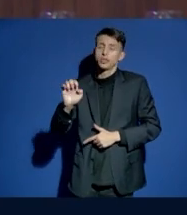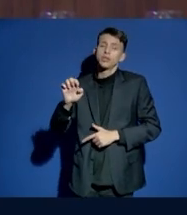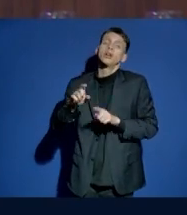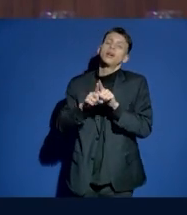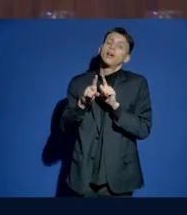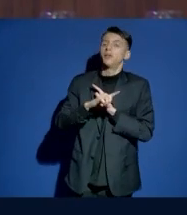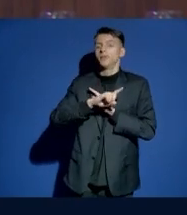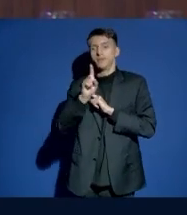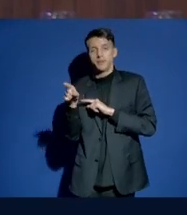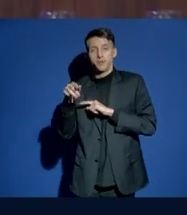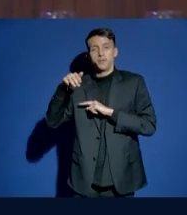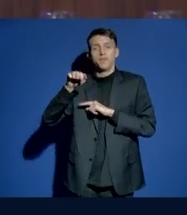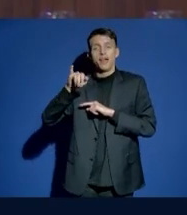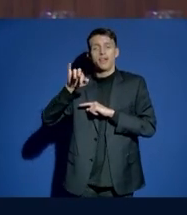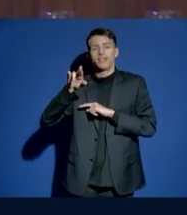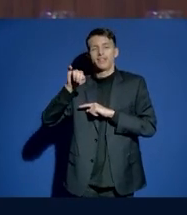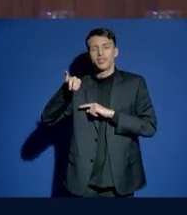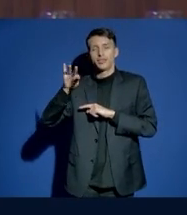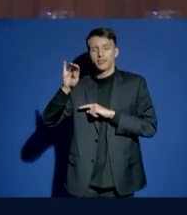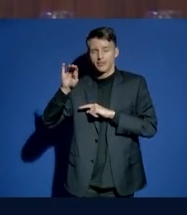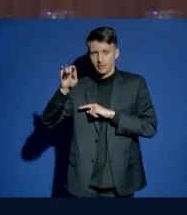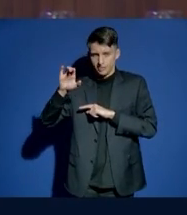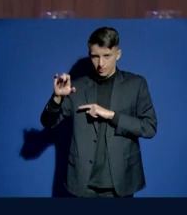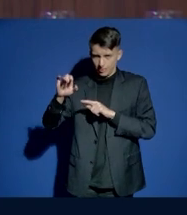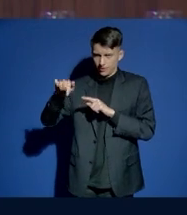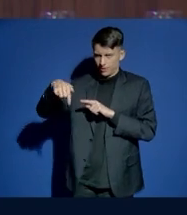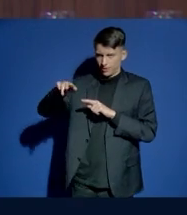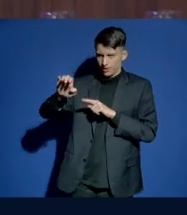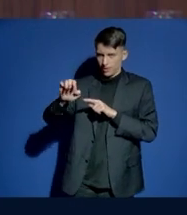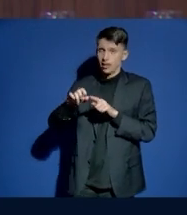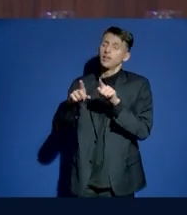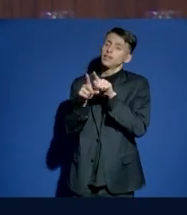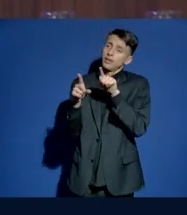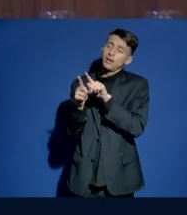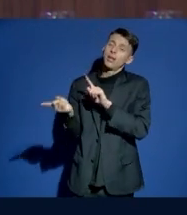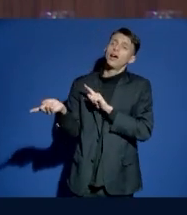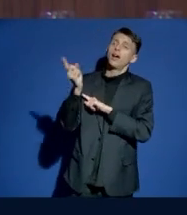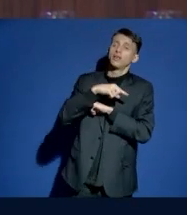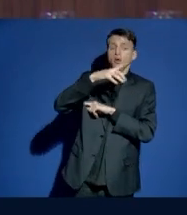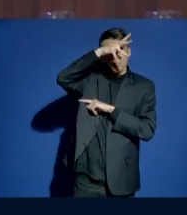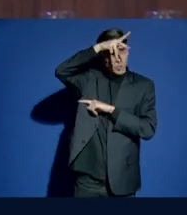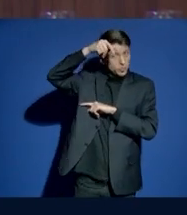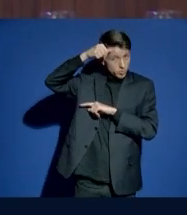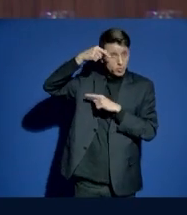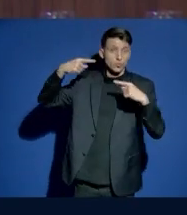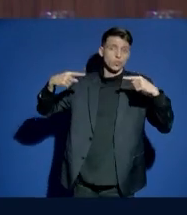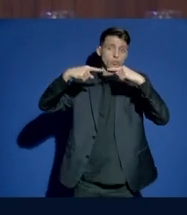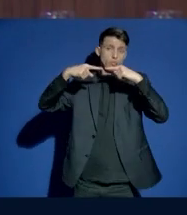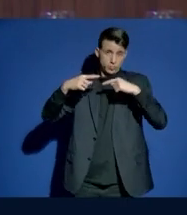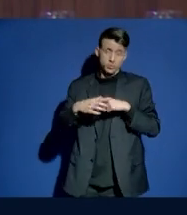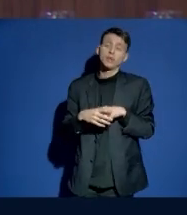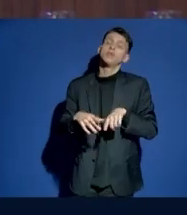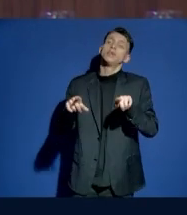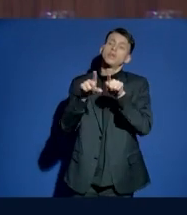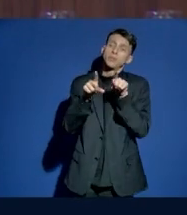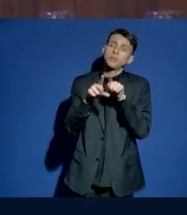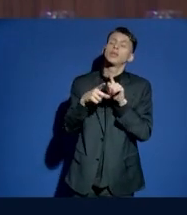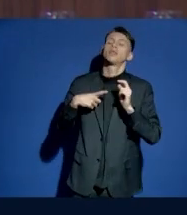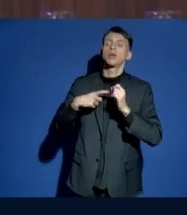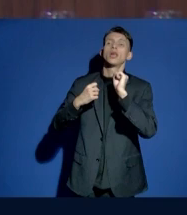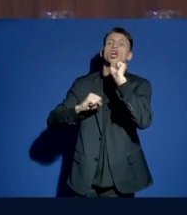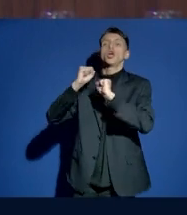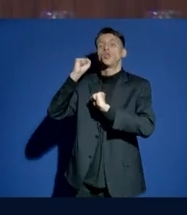Corumbá no Mato Grosso do Sul Então hoje nós temos uma poderosa indústria de celulose no Mato Grosso do Sul nós temos a indústria mineral né